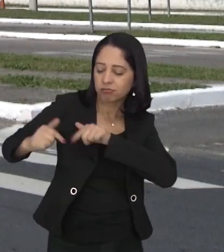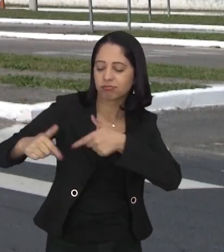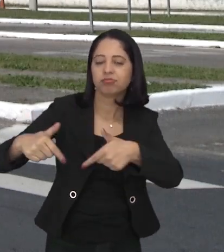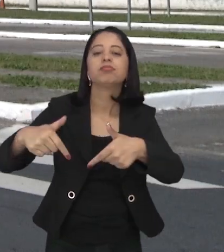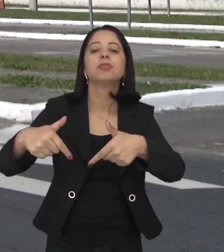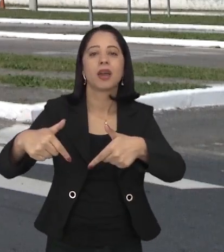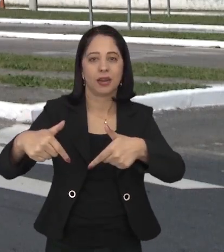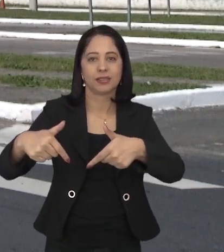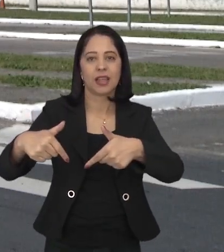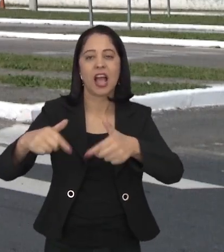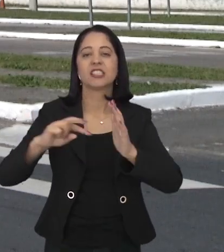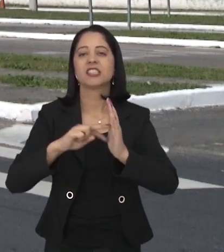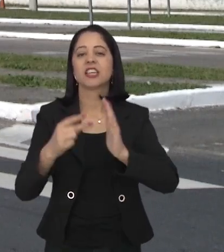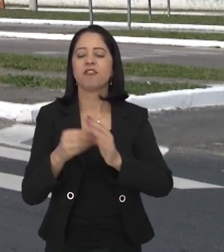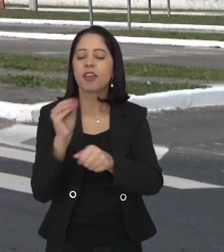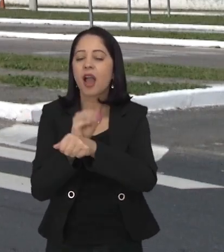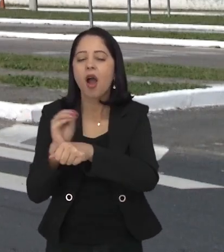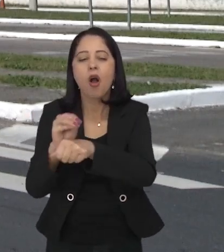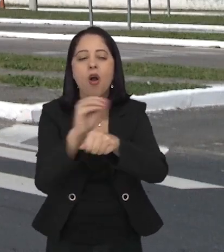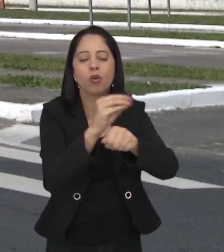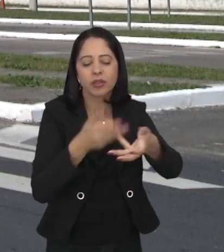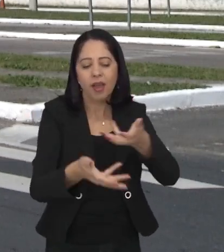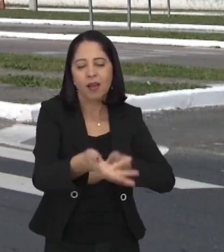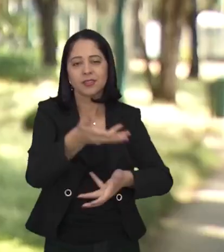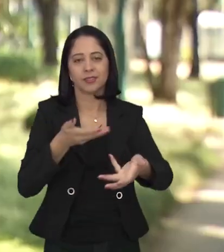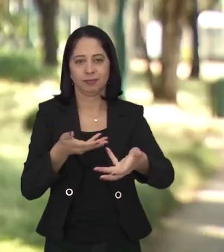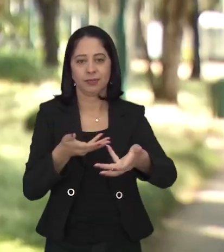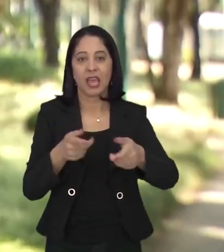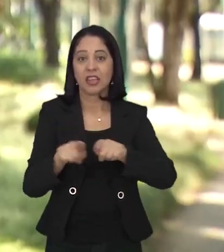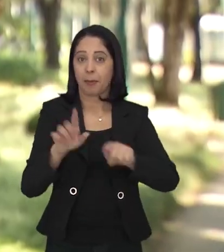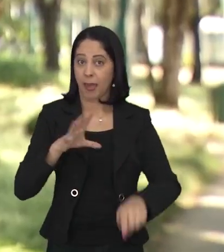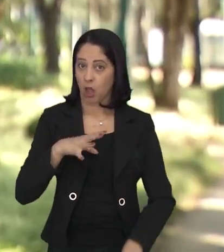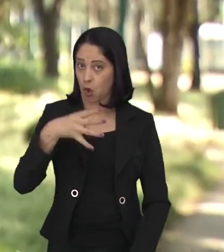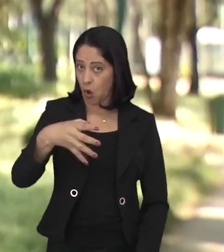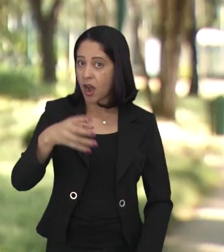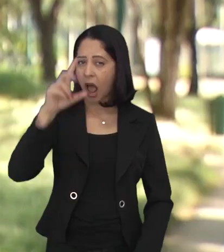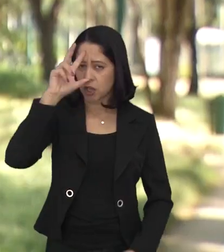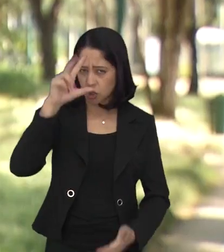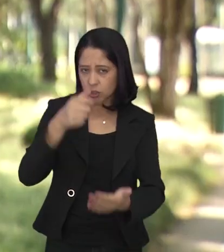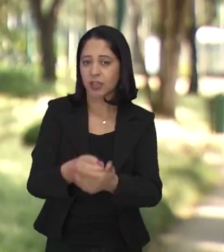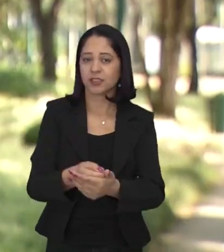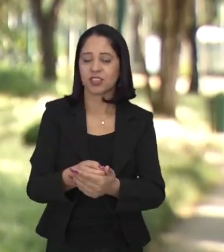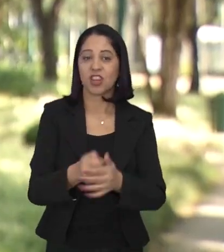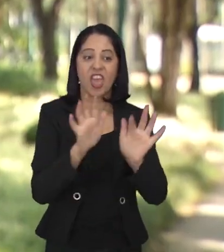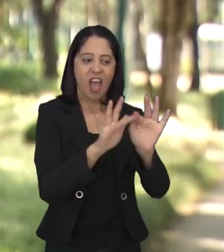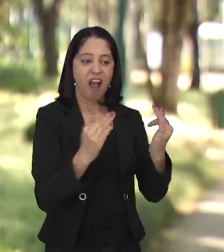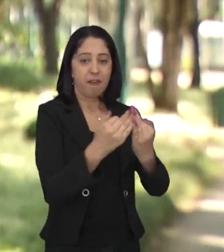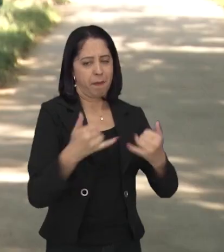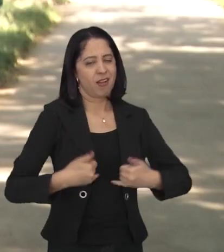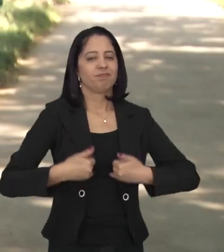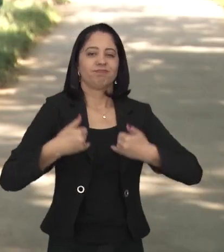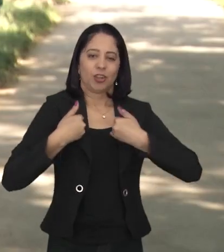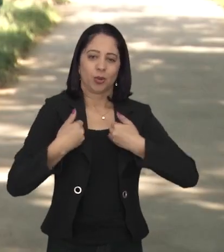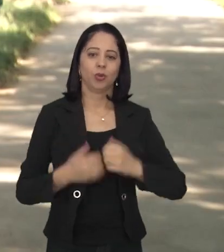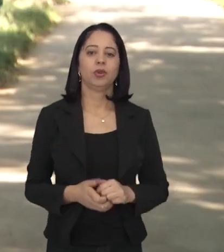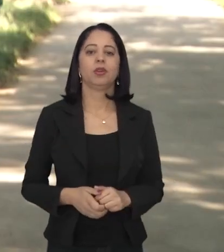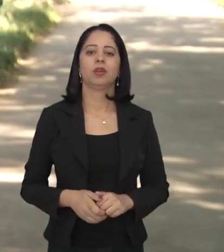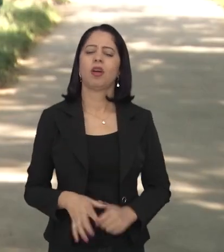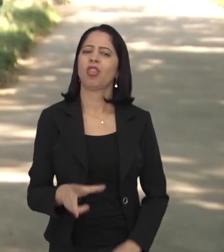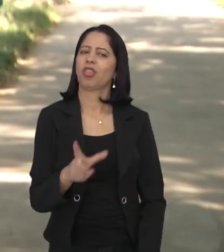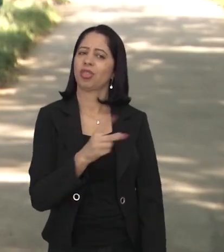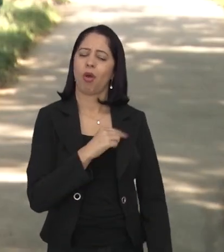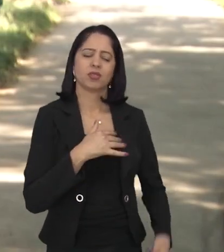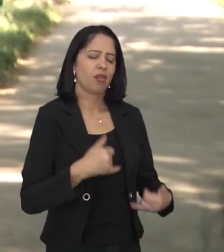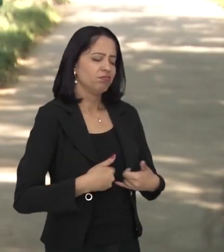com o próximo e coragem para tomar grandes decisões. Motivo que faz a família toda se orgulhar. É um motivo de um